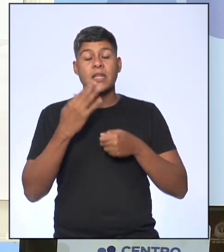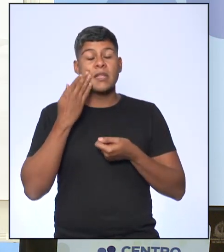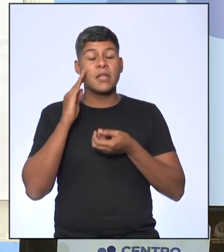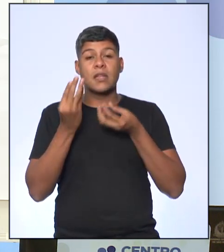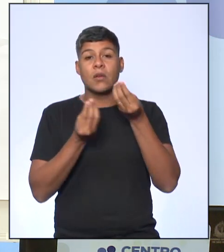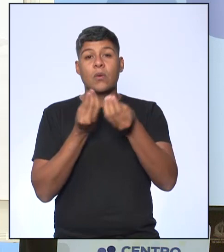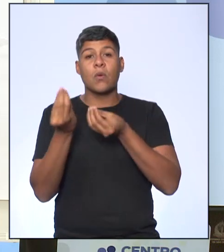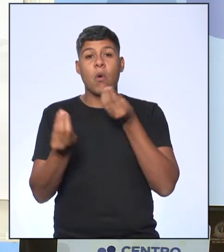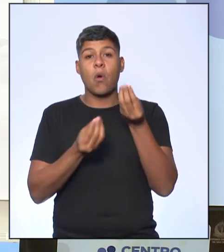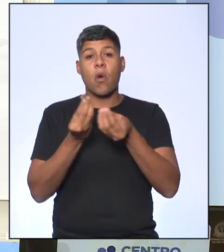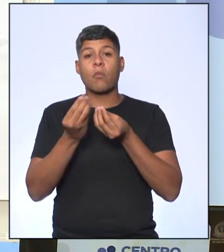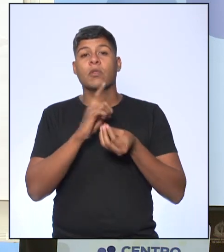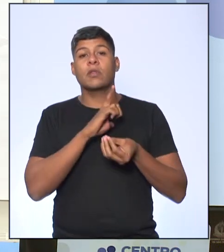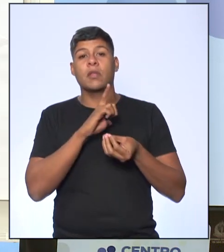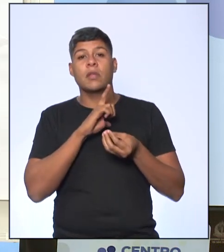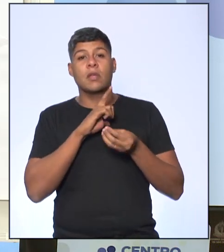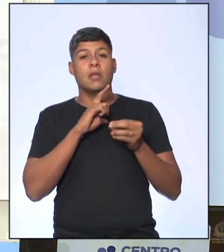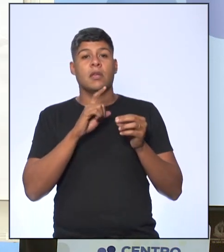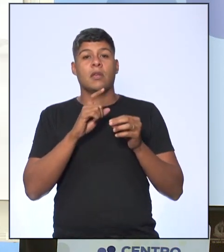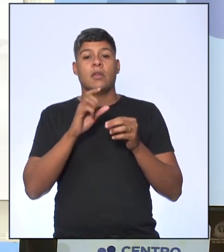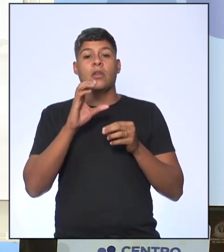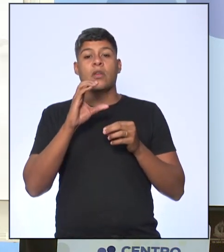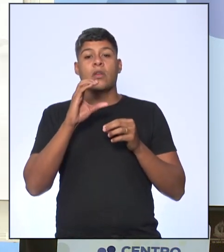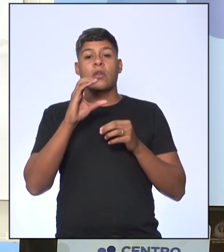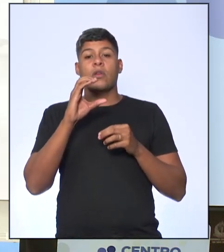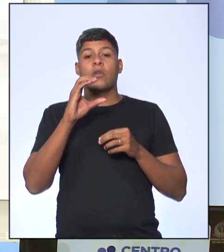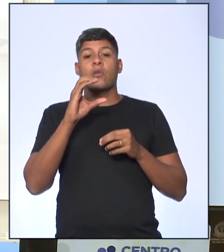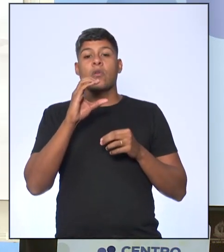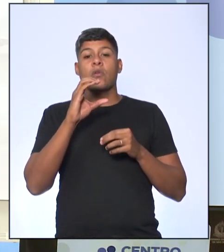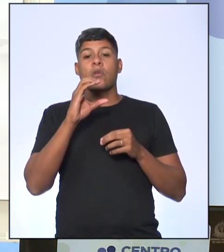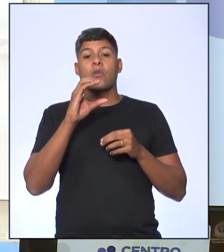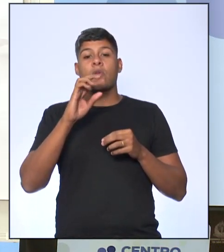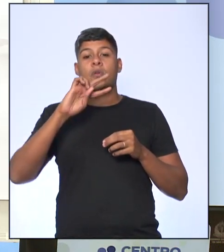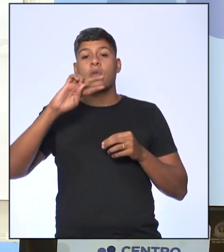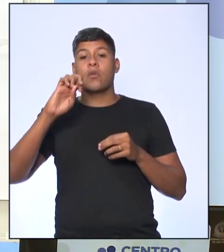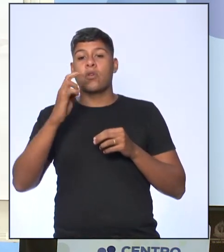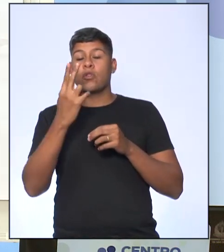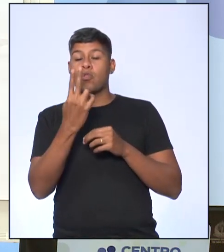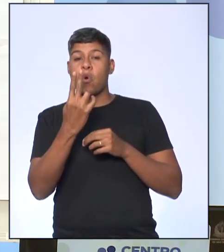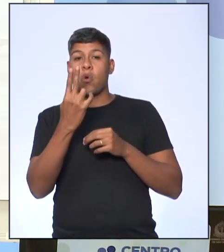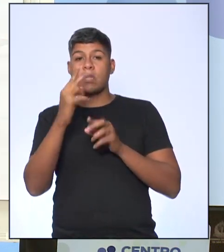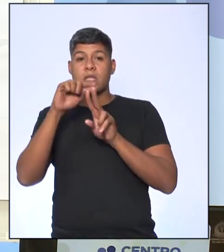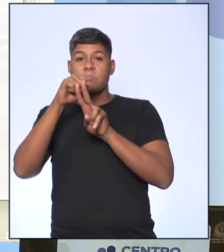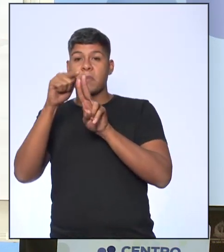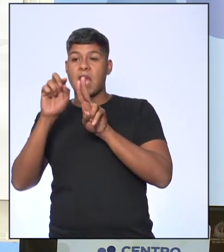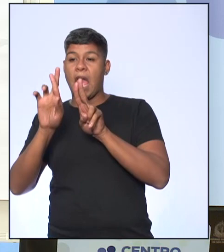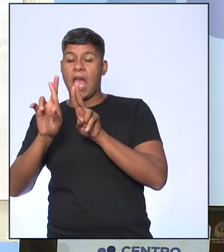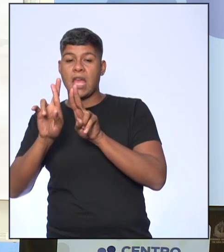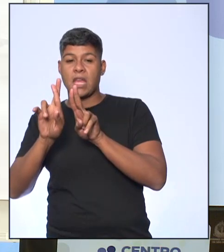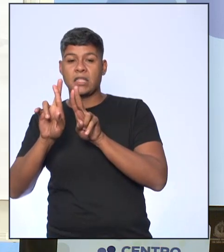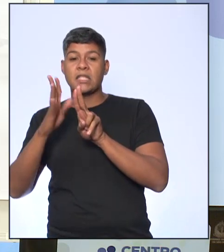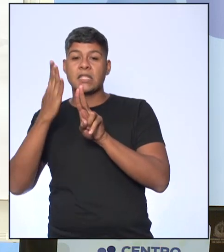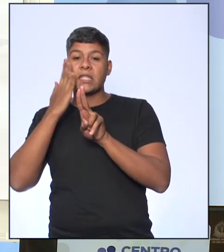entender o seguinte. Eu tenho comprimento 2πr, eu sei o valor de